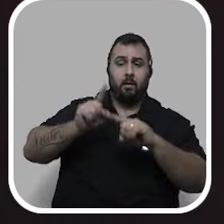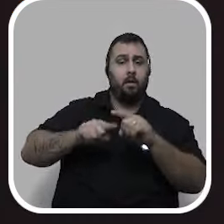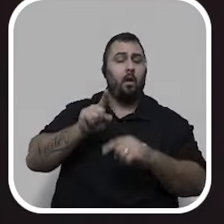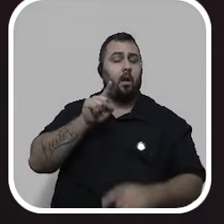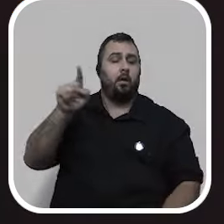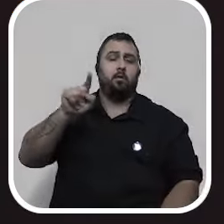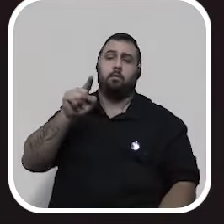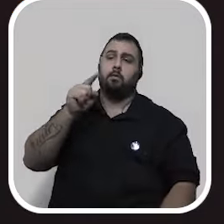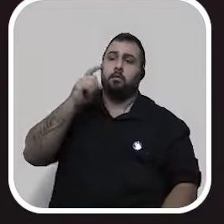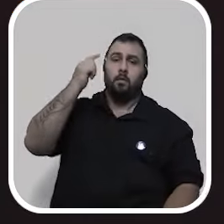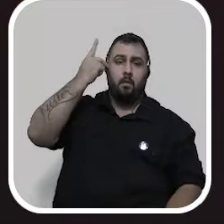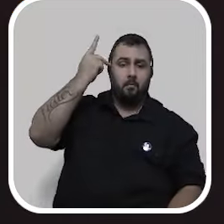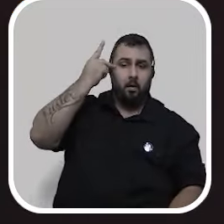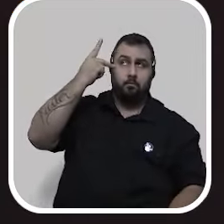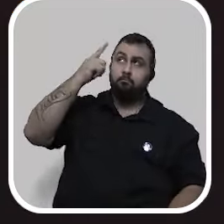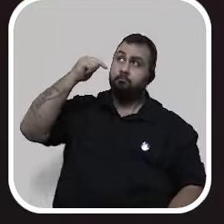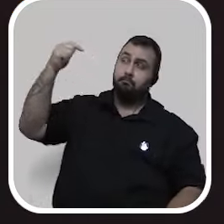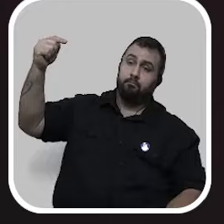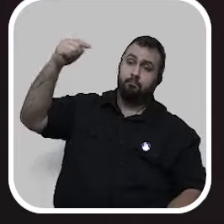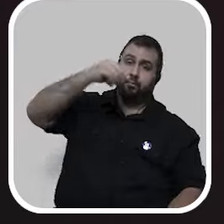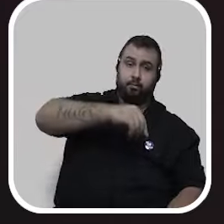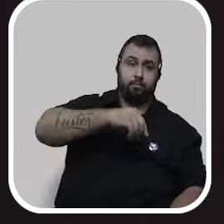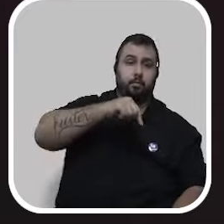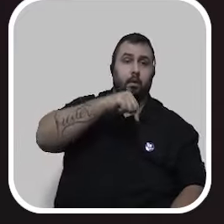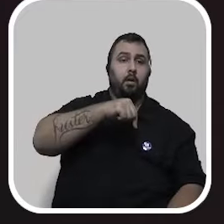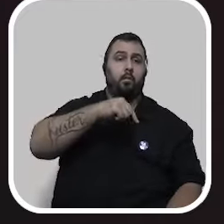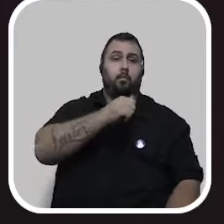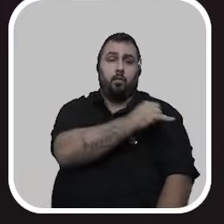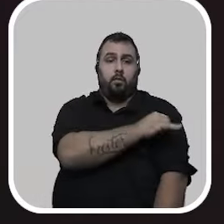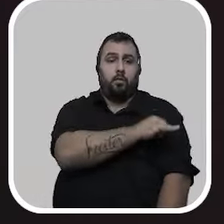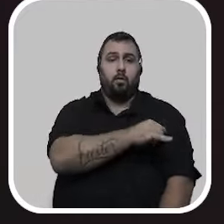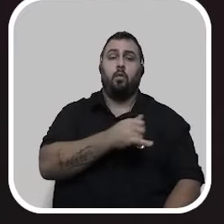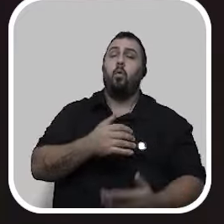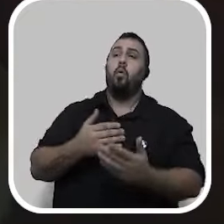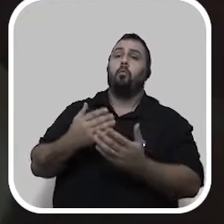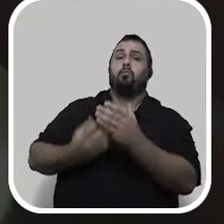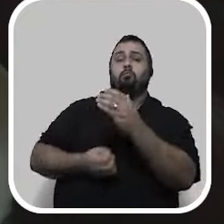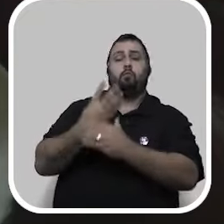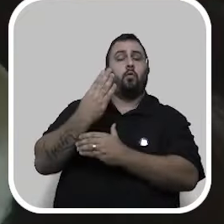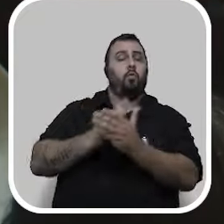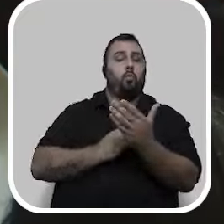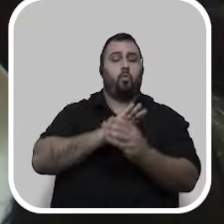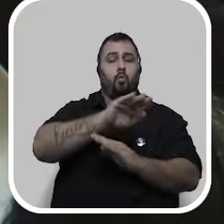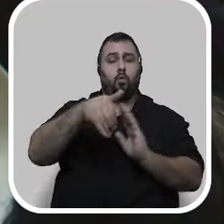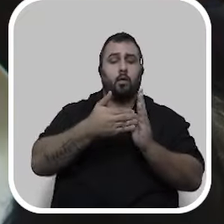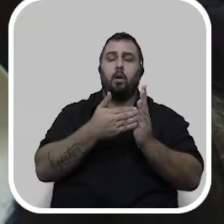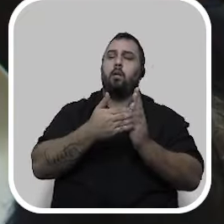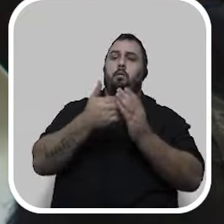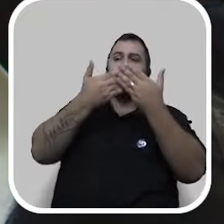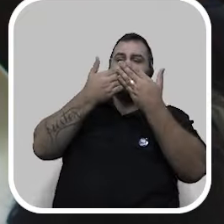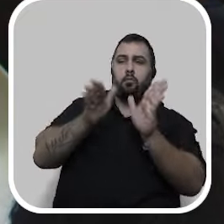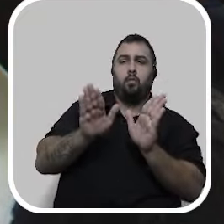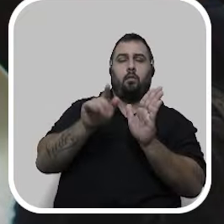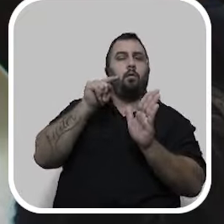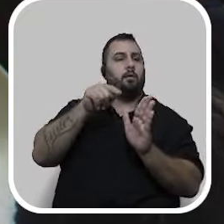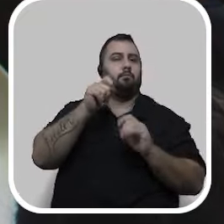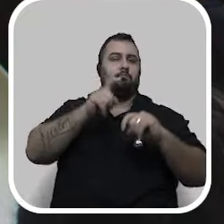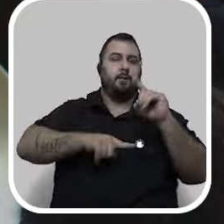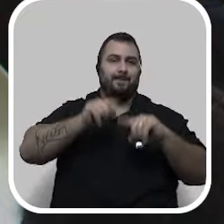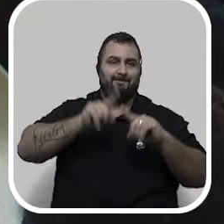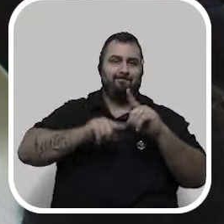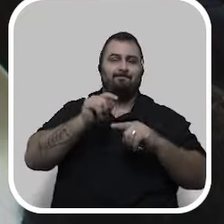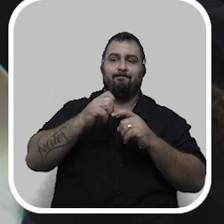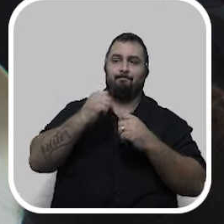trouxe pro Rio de Janeiro e construímos toda a nossa abertura com esse material é percebi que com a iluminação